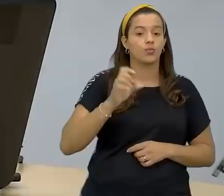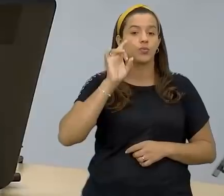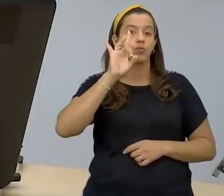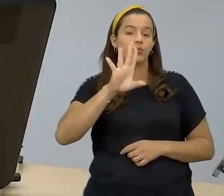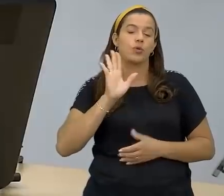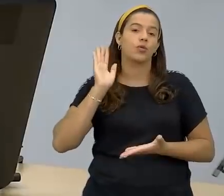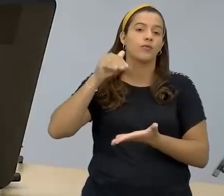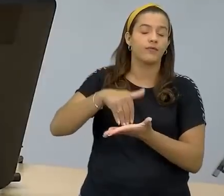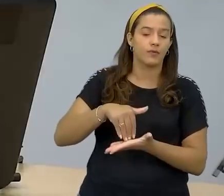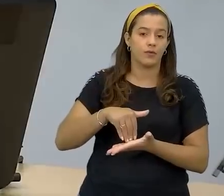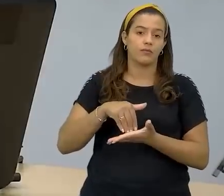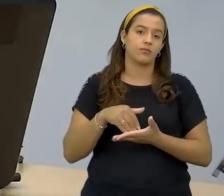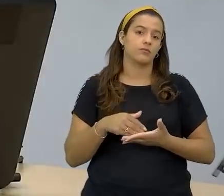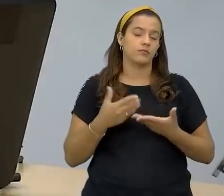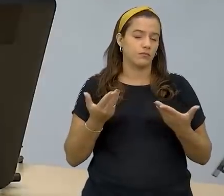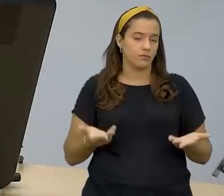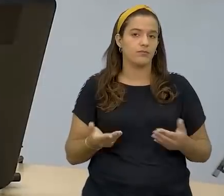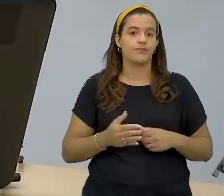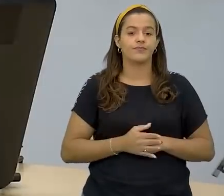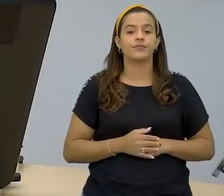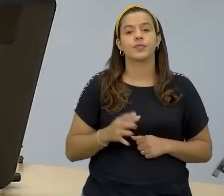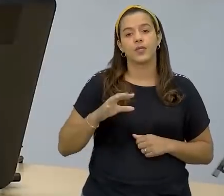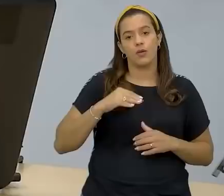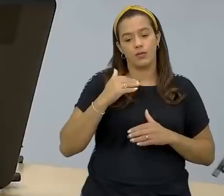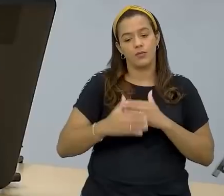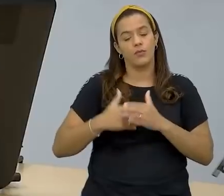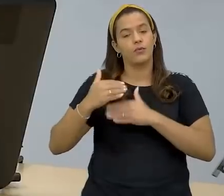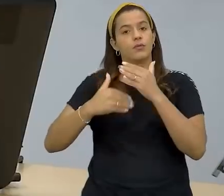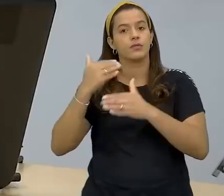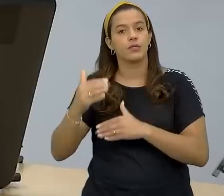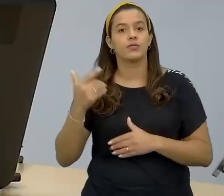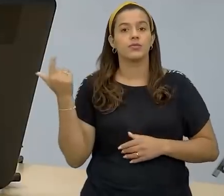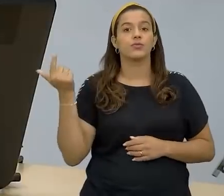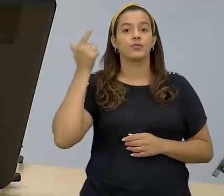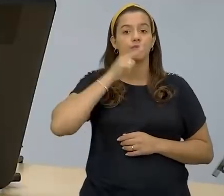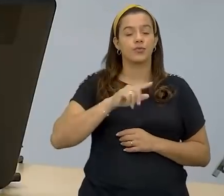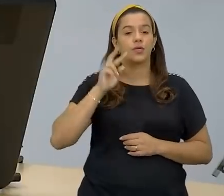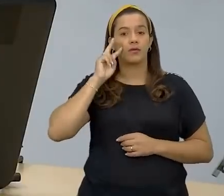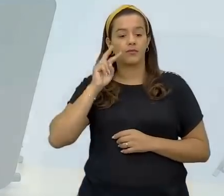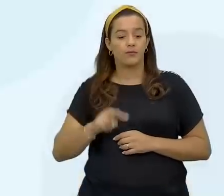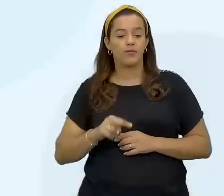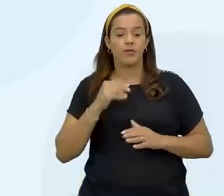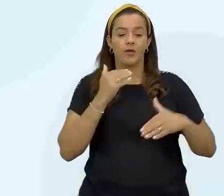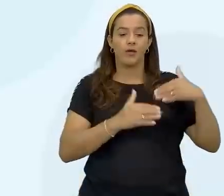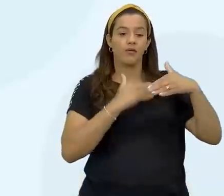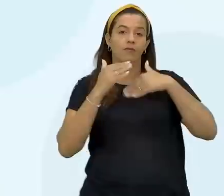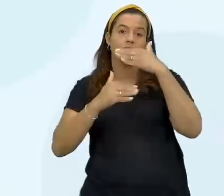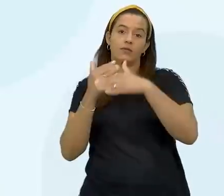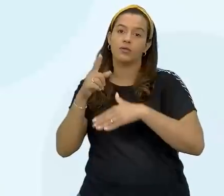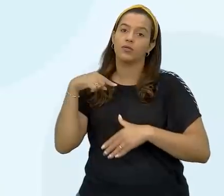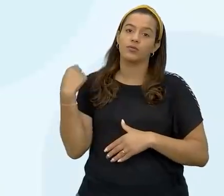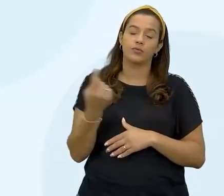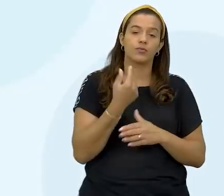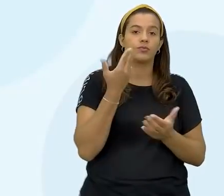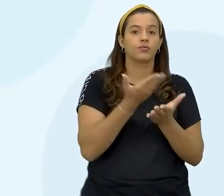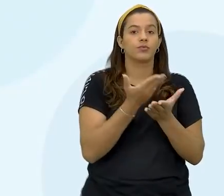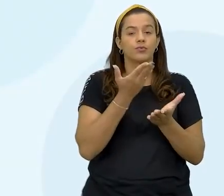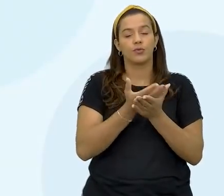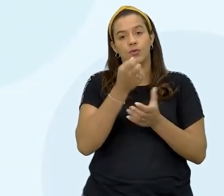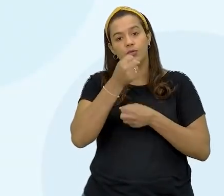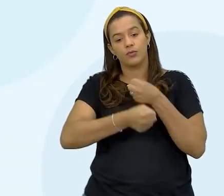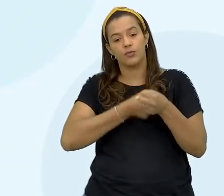coloca no final, tá bom? Então, esse processo avaliativo, a gente consegue ver a evolução, digamos assim, do nosso estudante aí ao longo